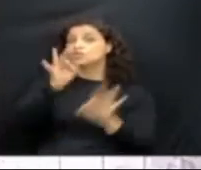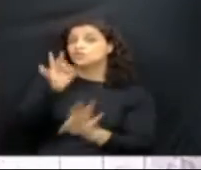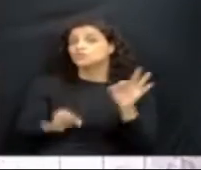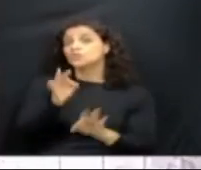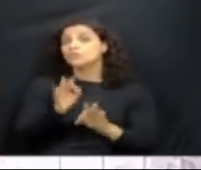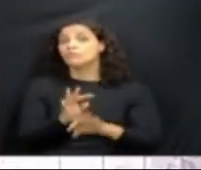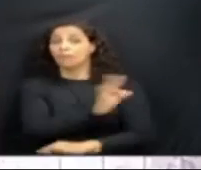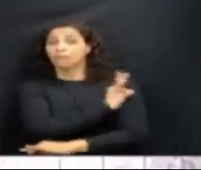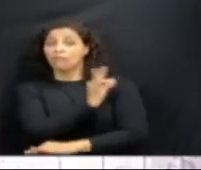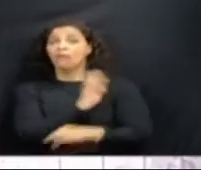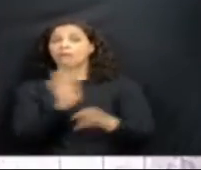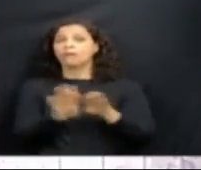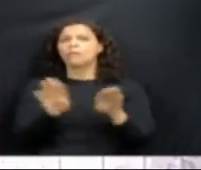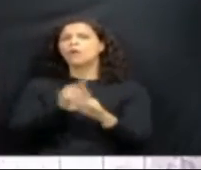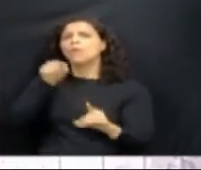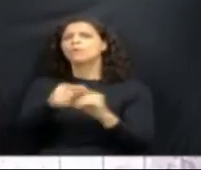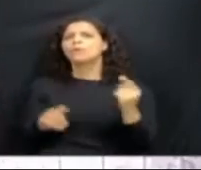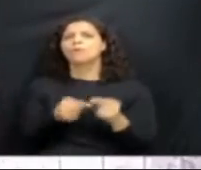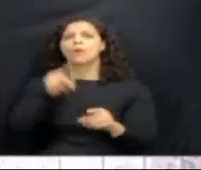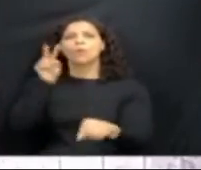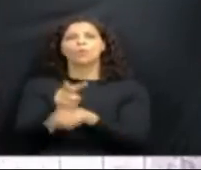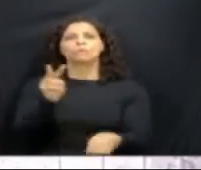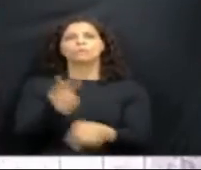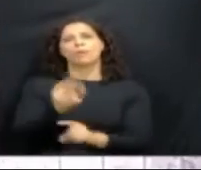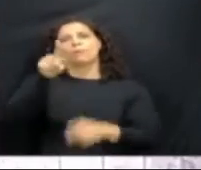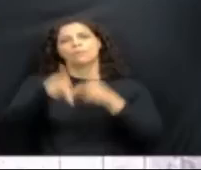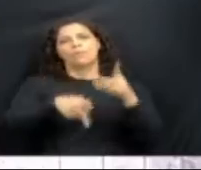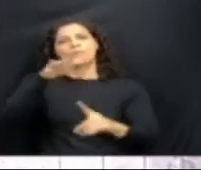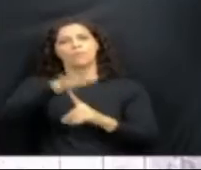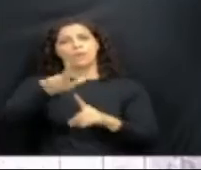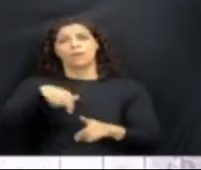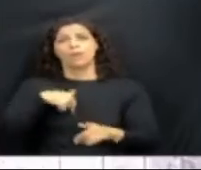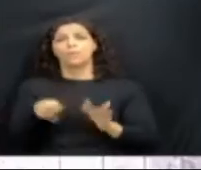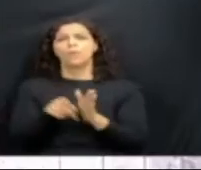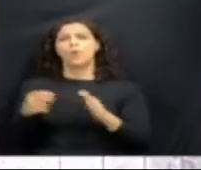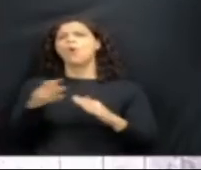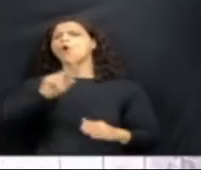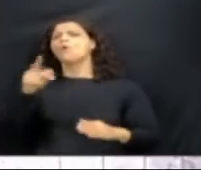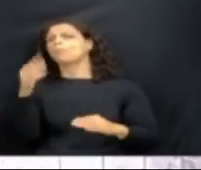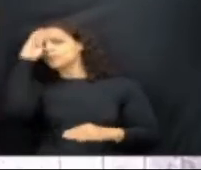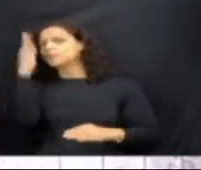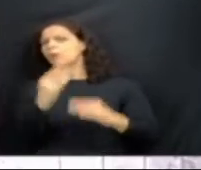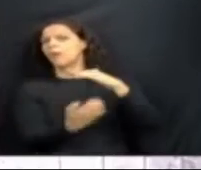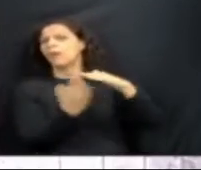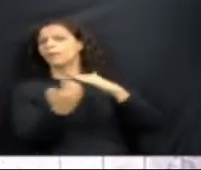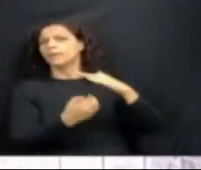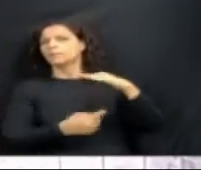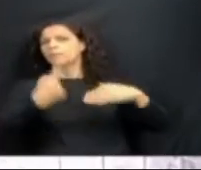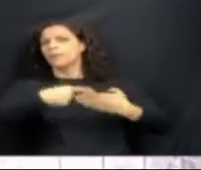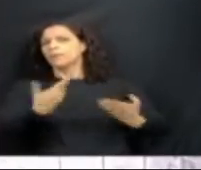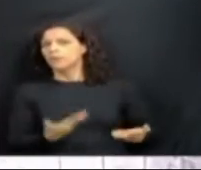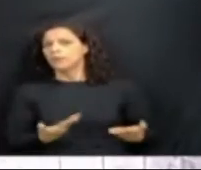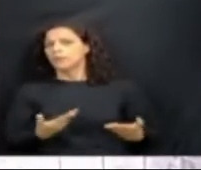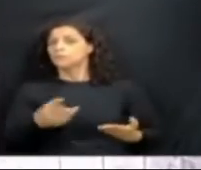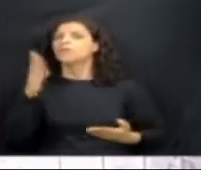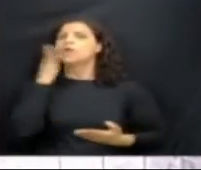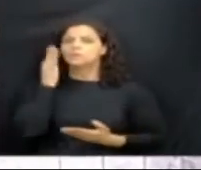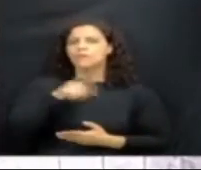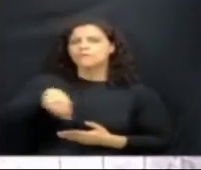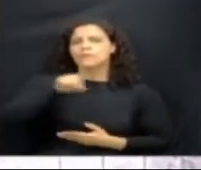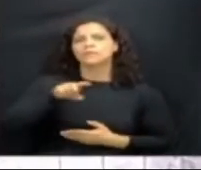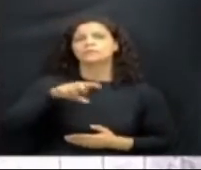jurídica. E quem que é o nosso objetivo? O povo paranaense. Ou é as concessionárias? Para mim e para todos, eu tenho certeza,